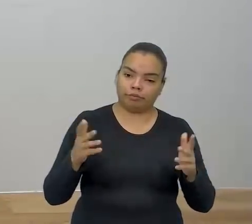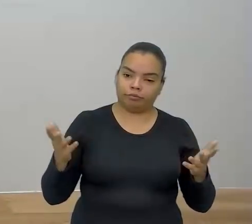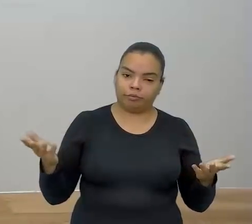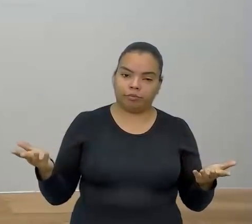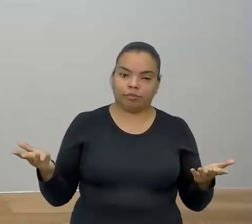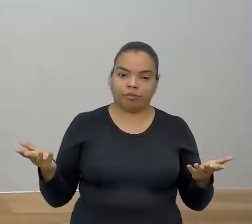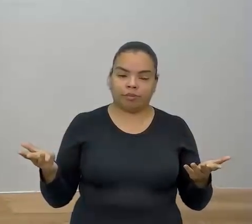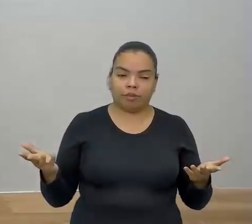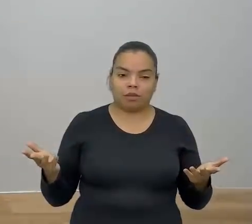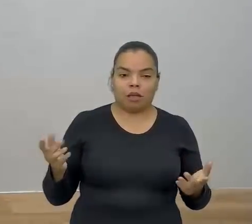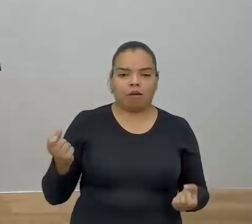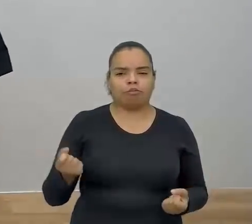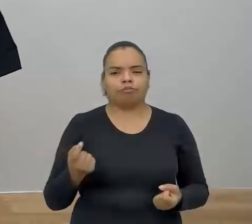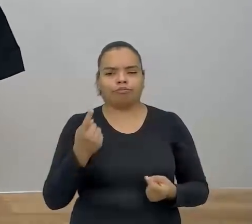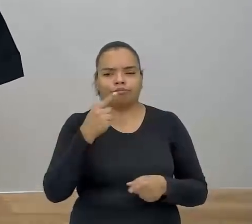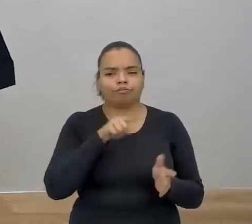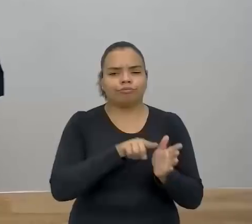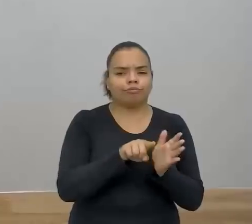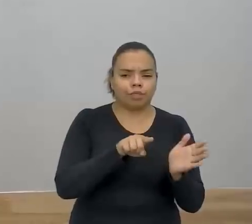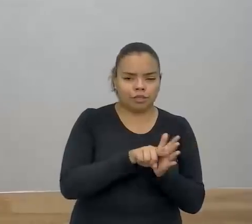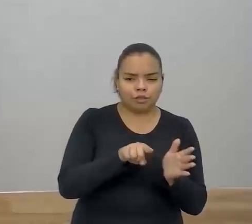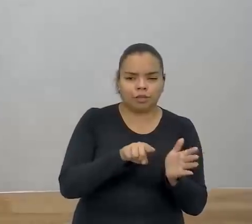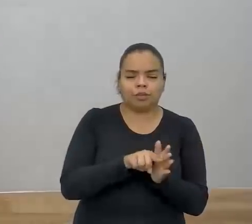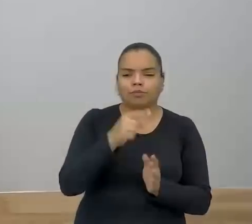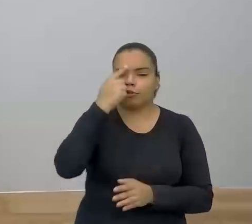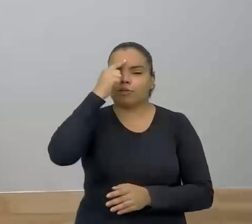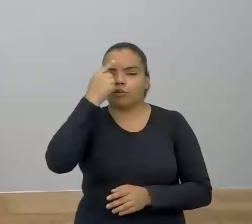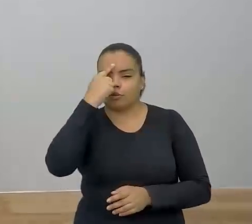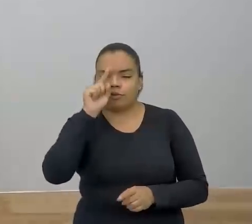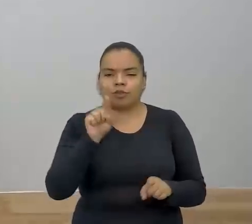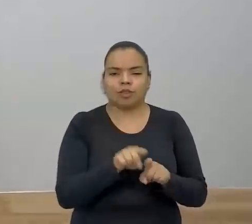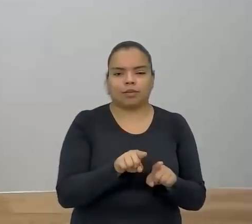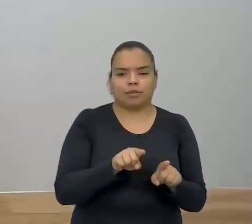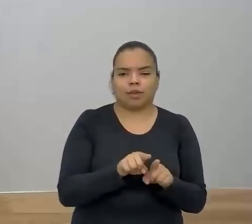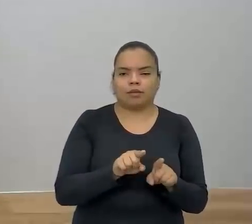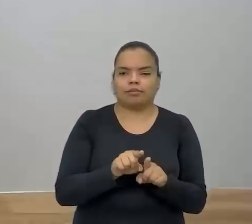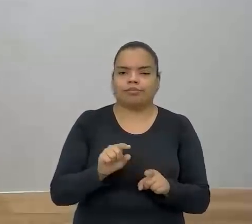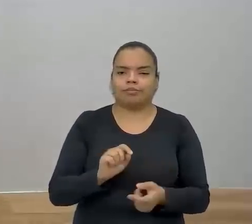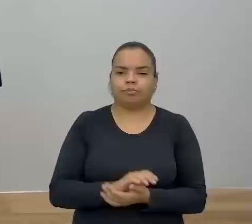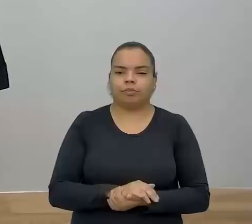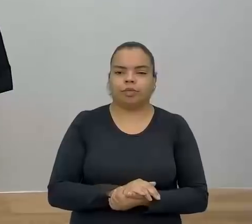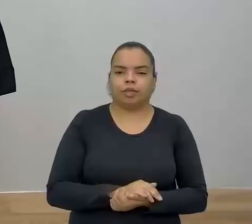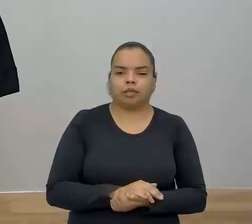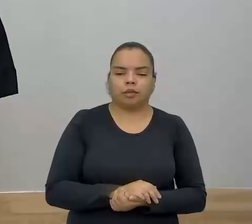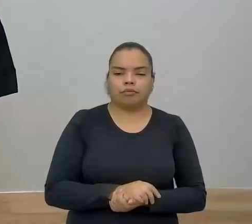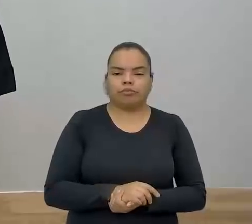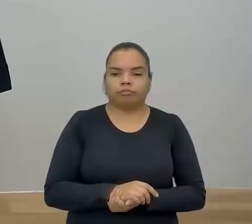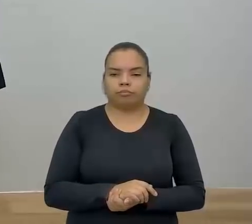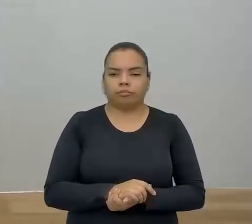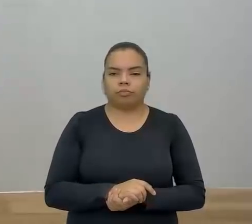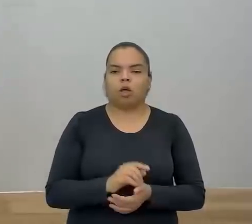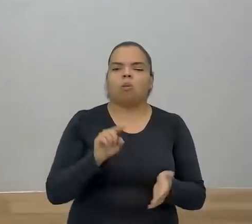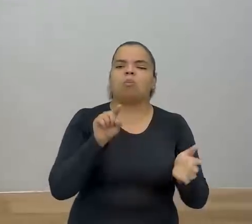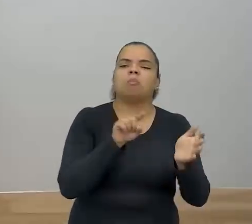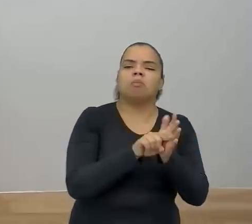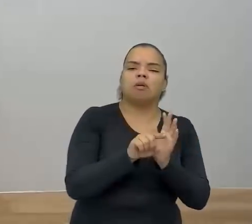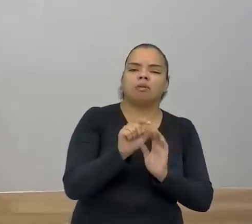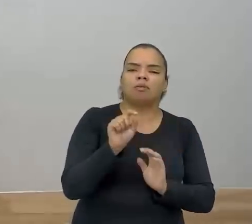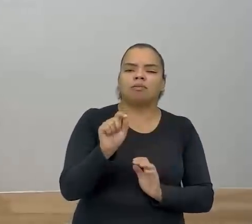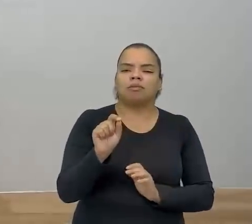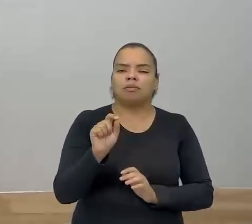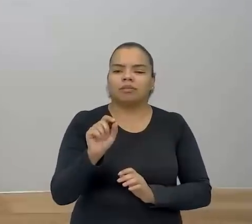alguns questionamentos, né, Débora? Qual que você destaca aí? É isso aí. Alguém já começou perguntando, Capitu